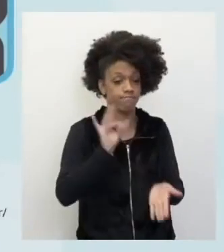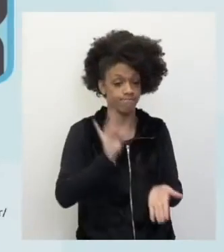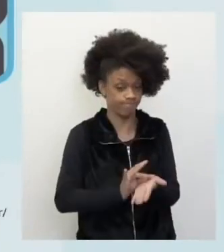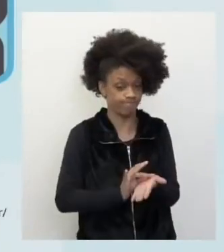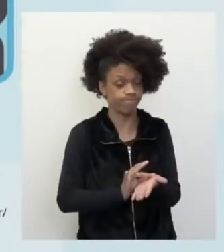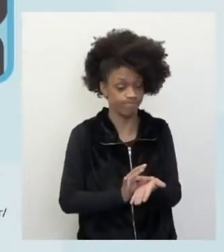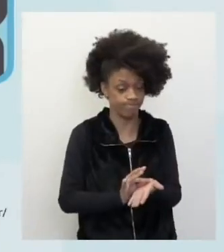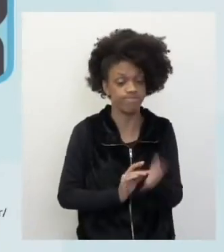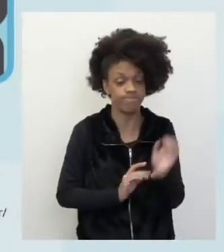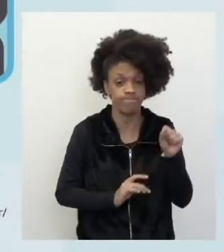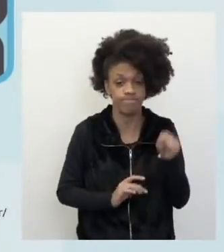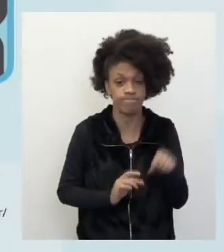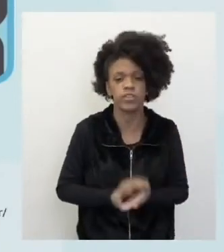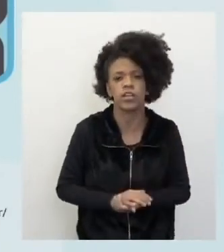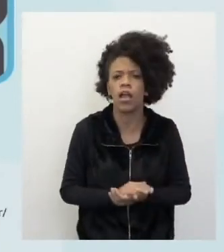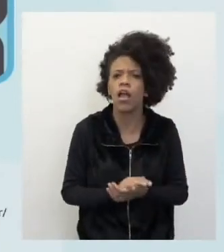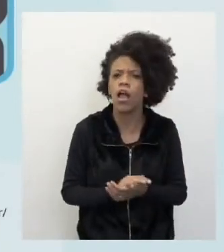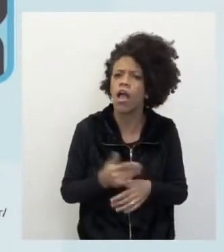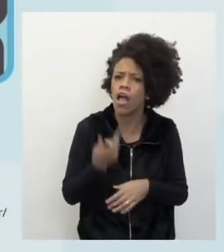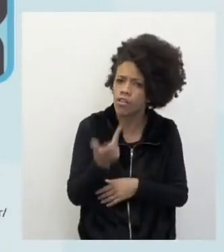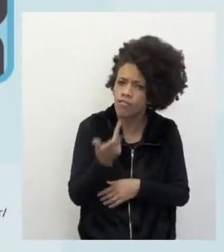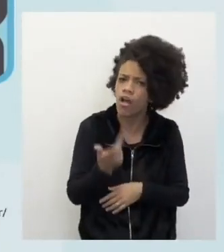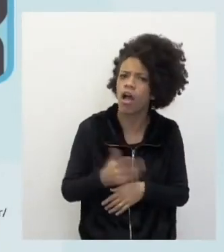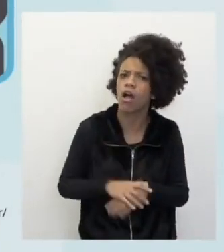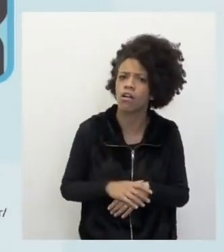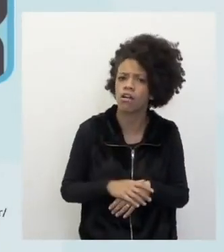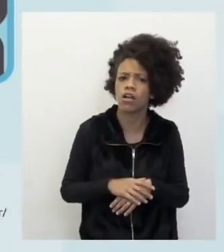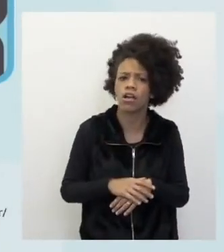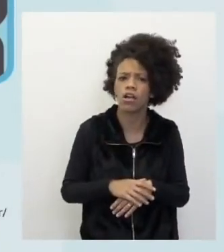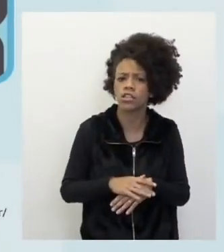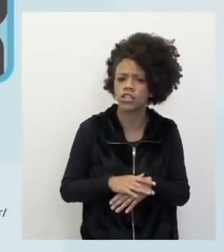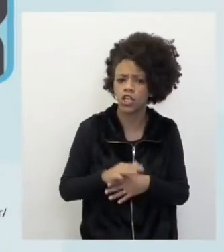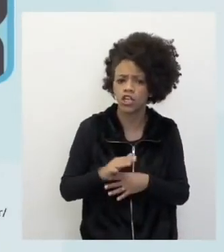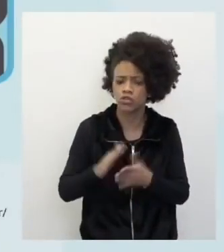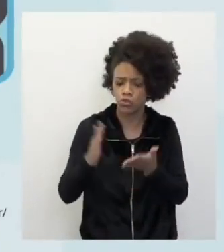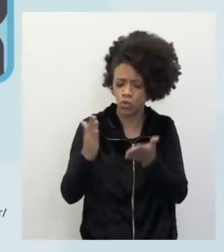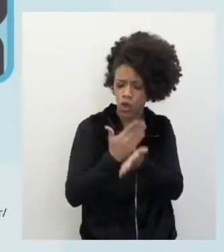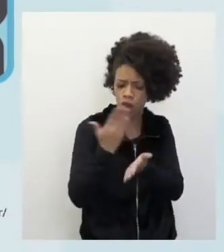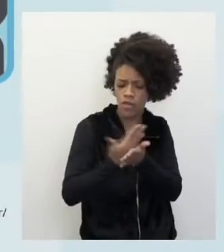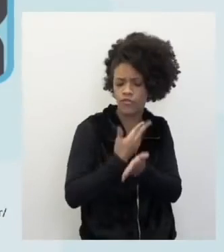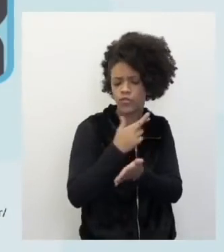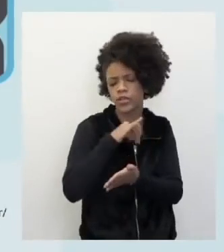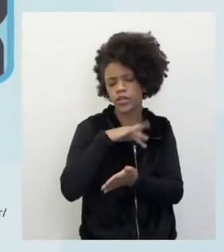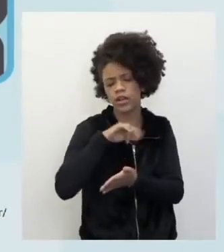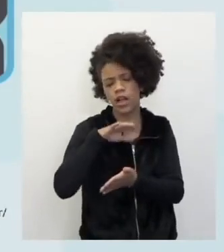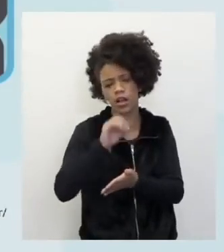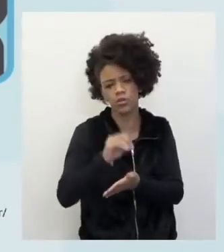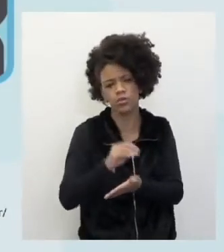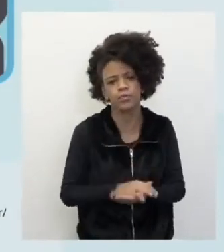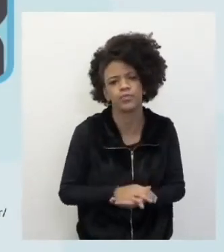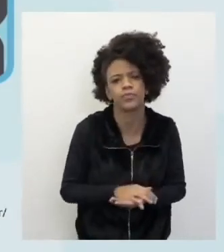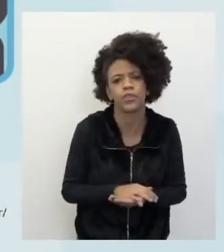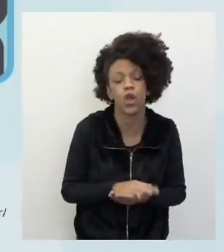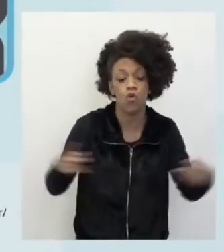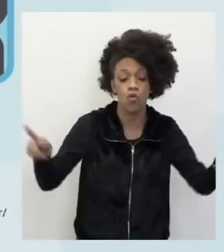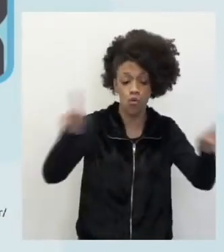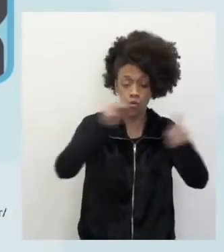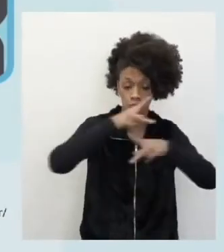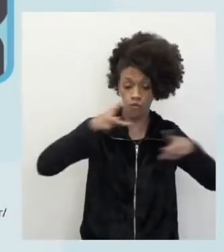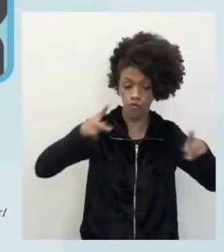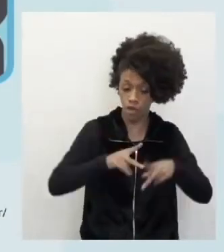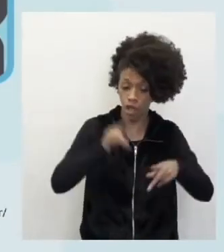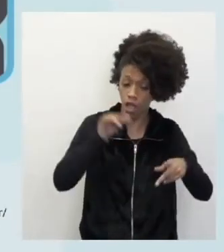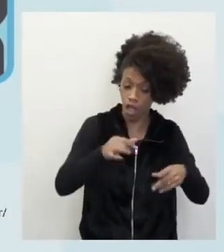Mauro? Isso. Ele fala, o guardador de rebanhos está em todo esse livro aí do Ricardo Reis. Ele fala, gente, o vento diz que